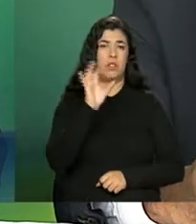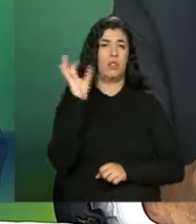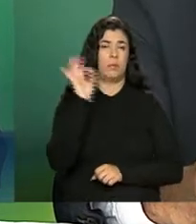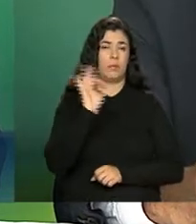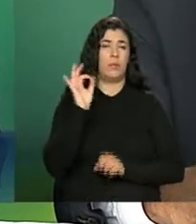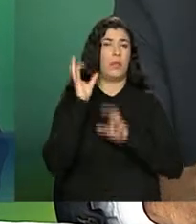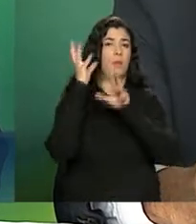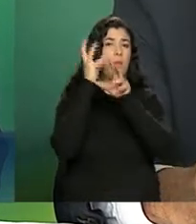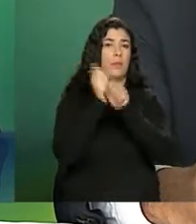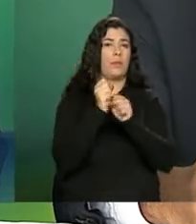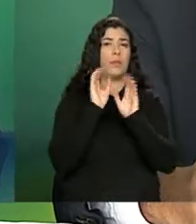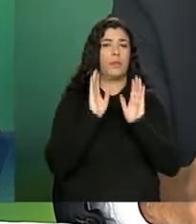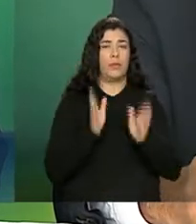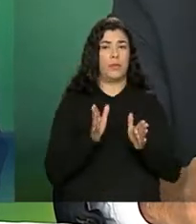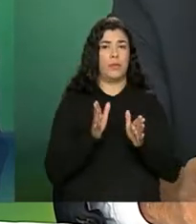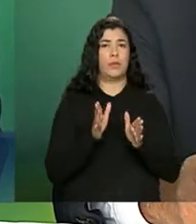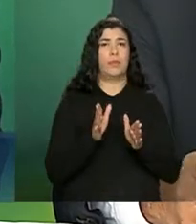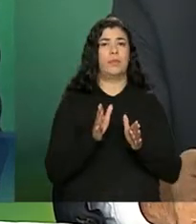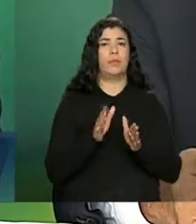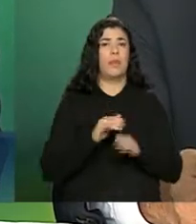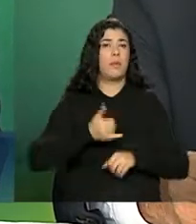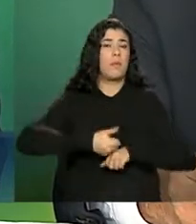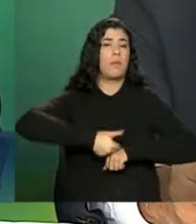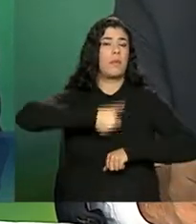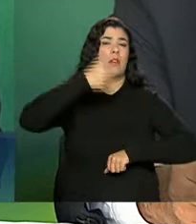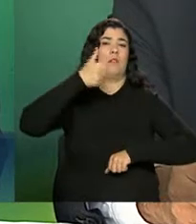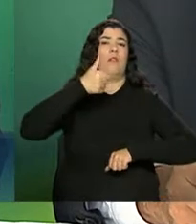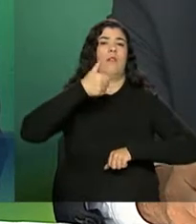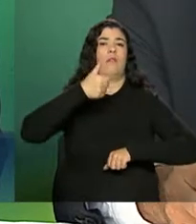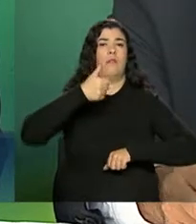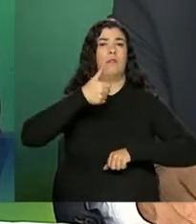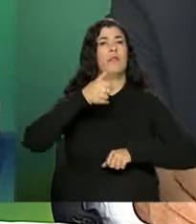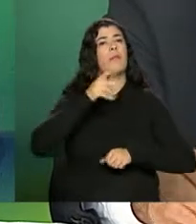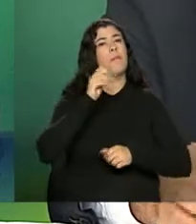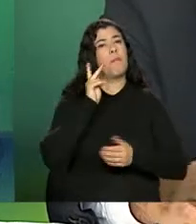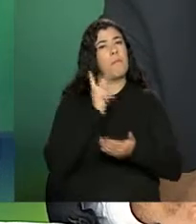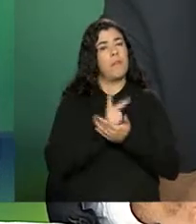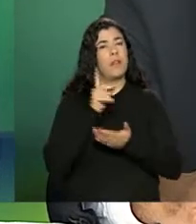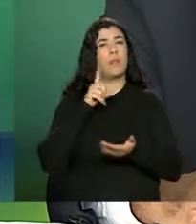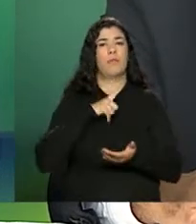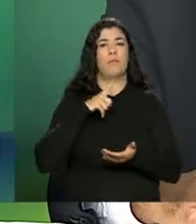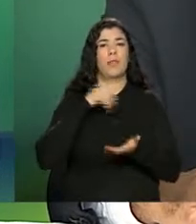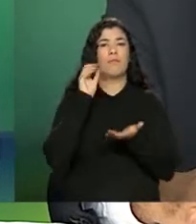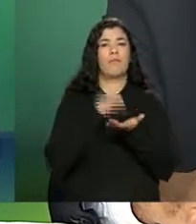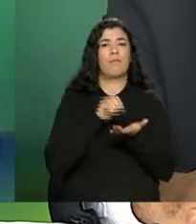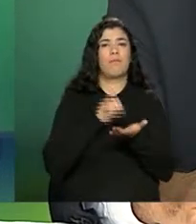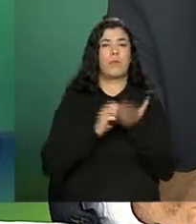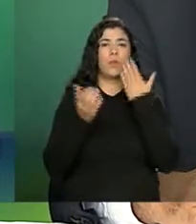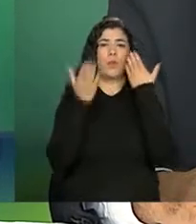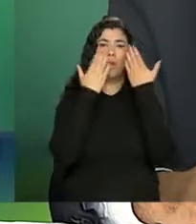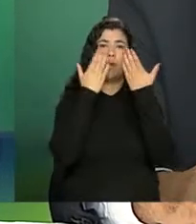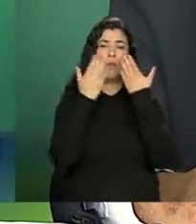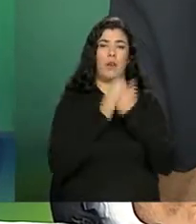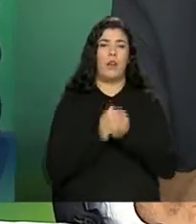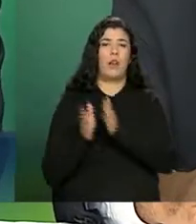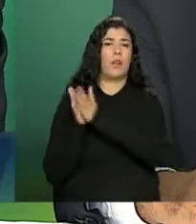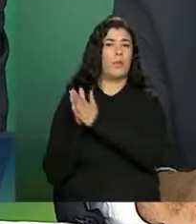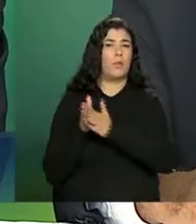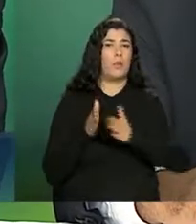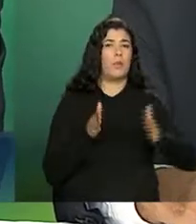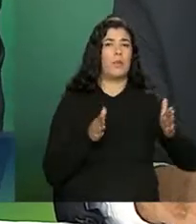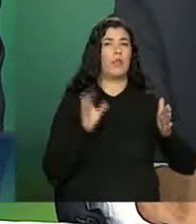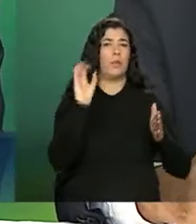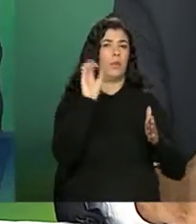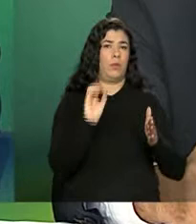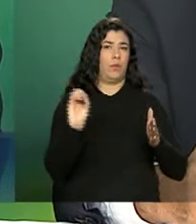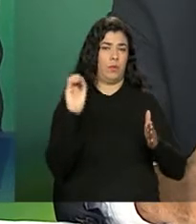por cento da Média muito melhor ainda que deficiente do que o período equivalente outubro de dois mil